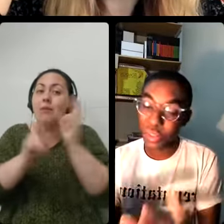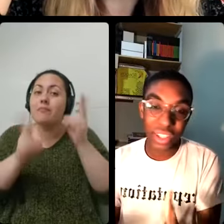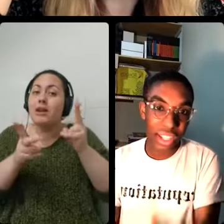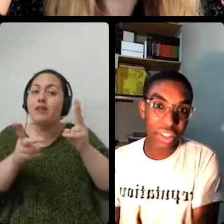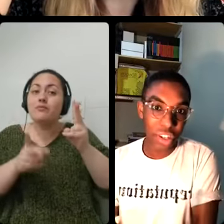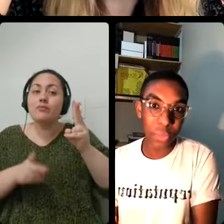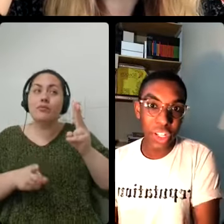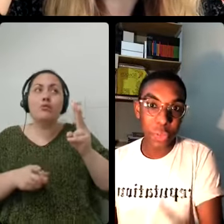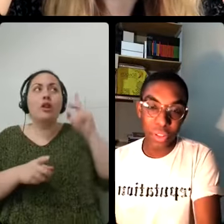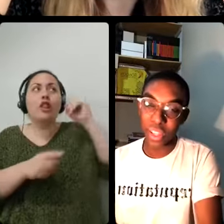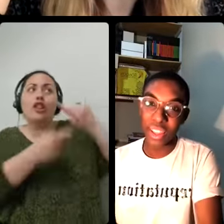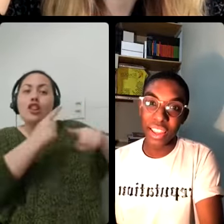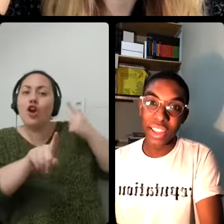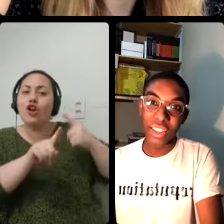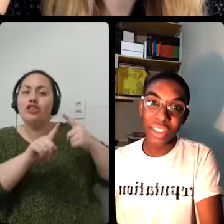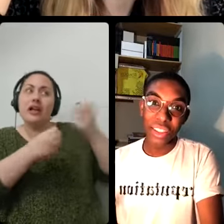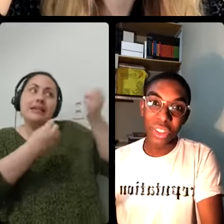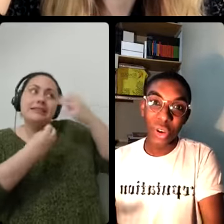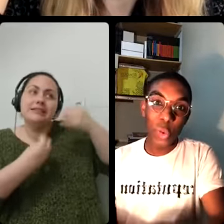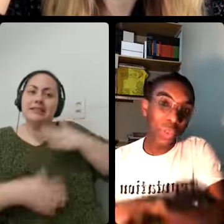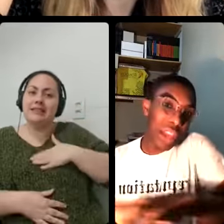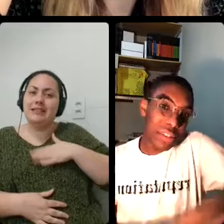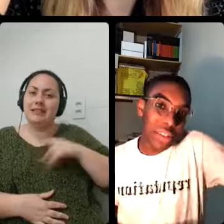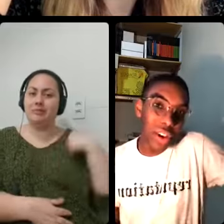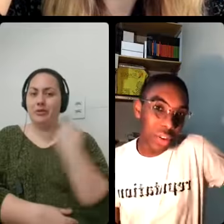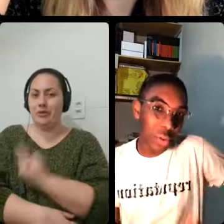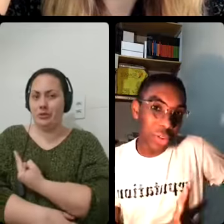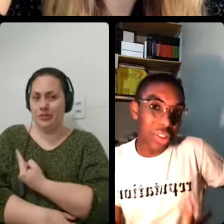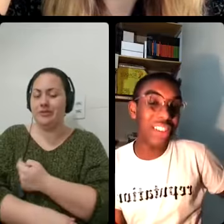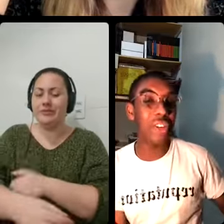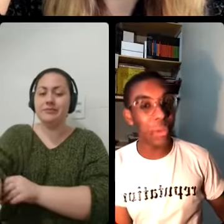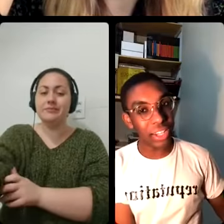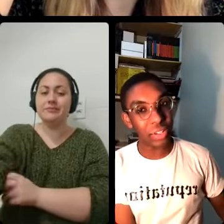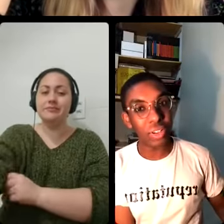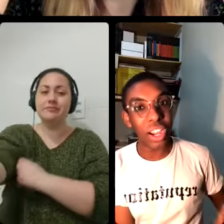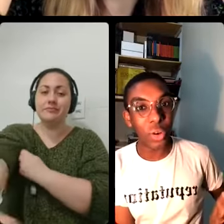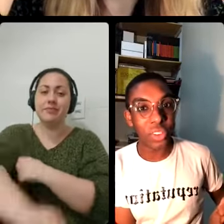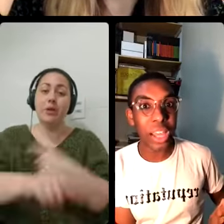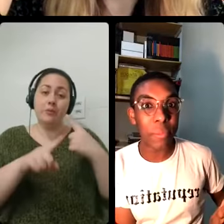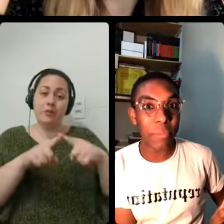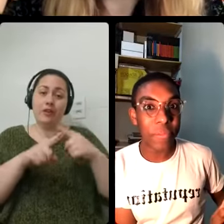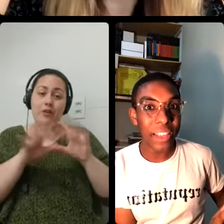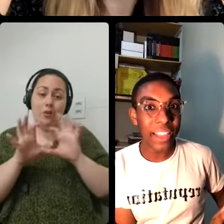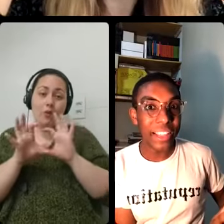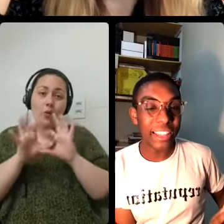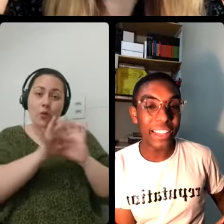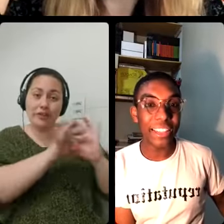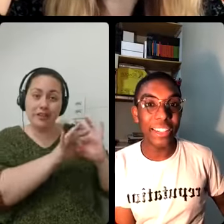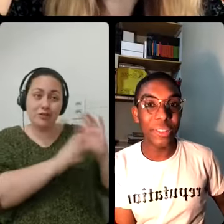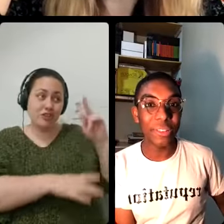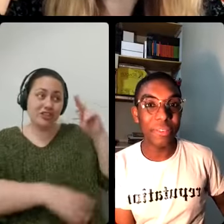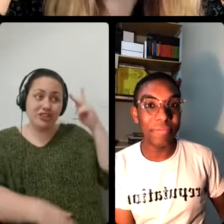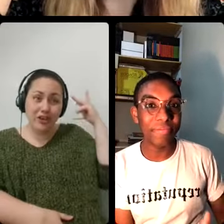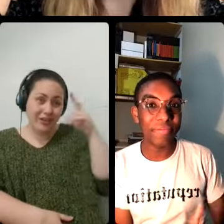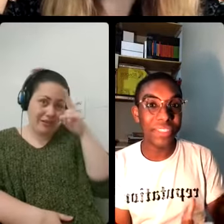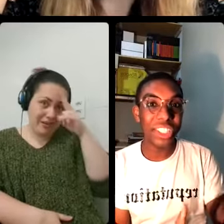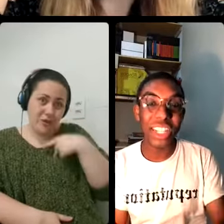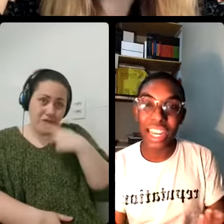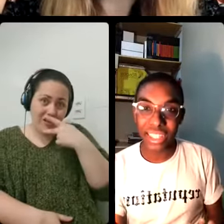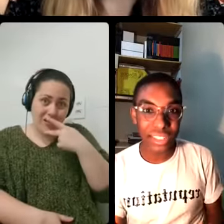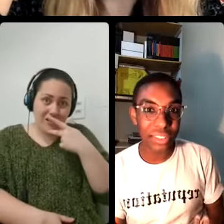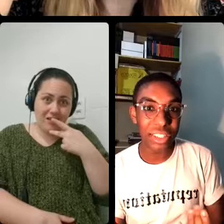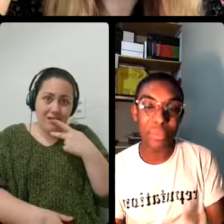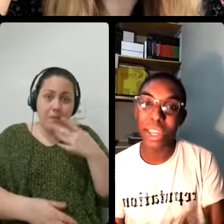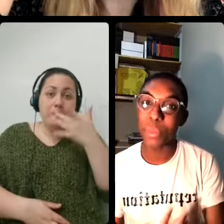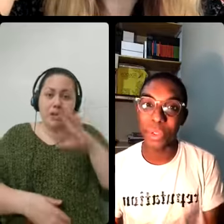que nos foi dada, geralmente, porque o contexto histórico nos levou para esse local, sabe? Então,